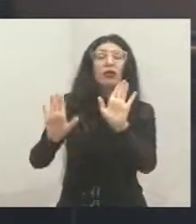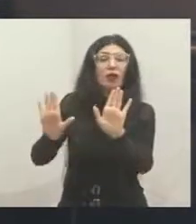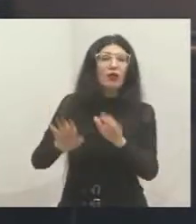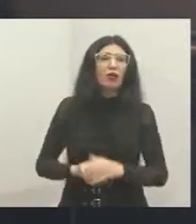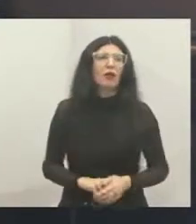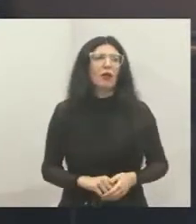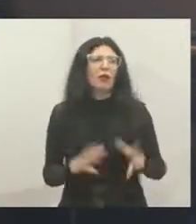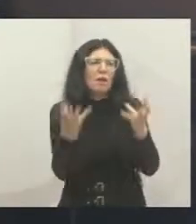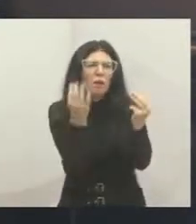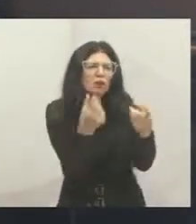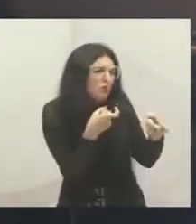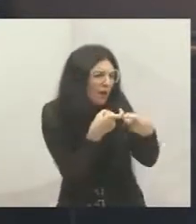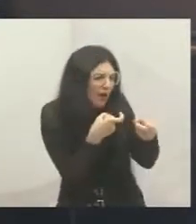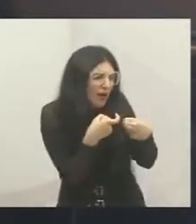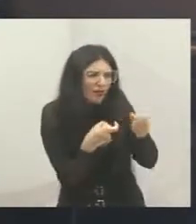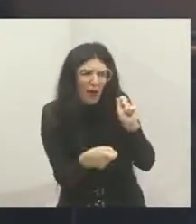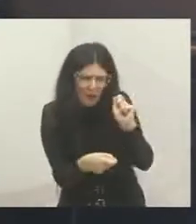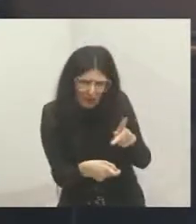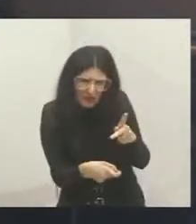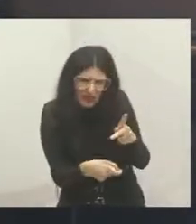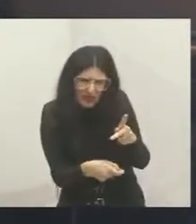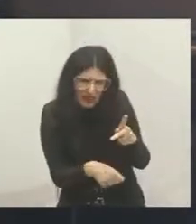médico aposentando?